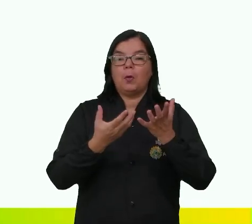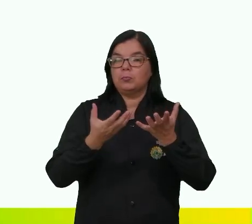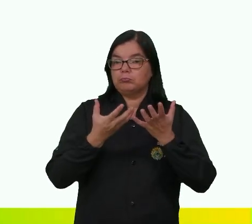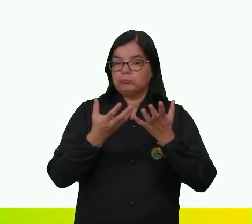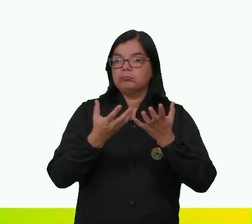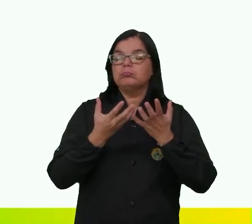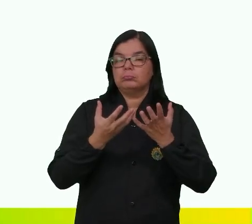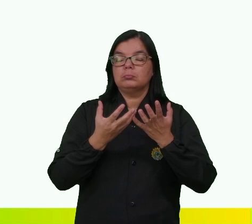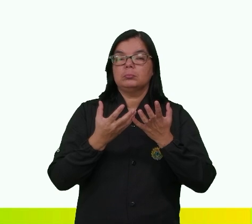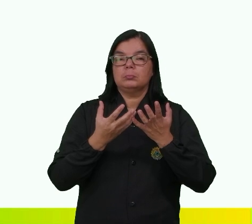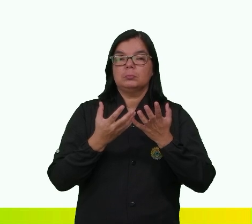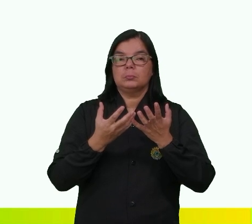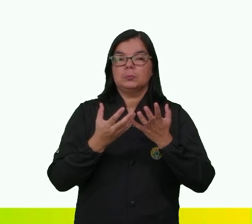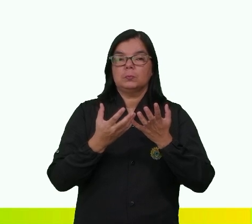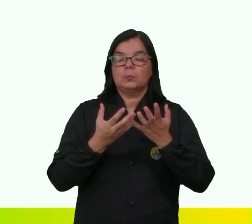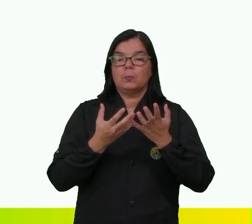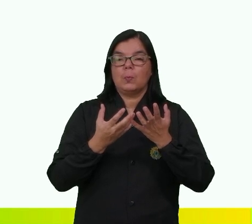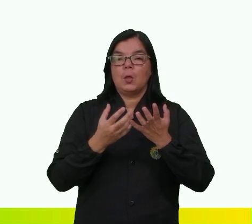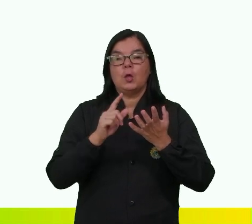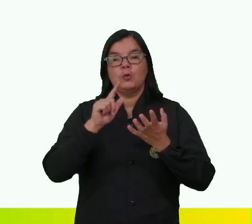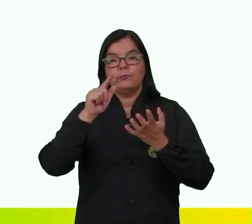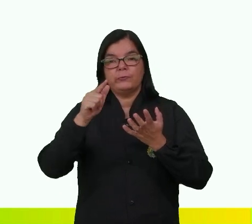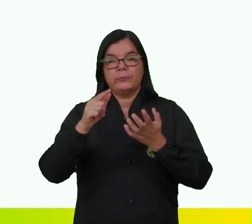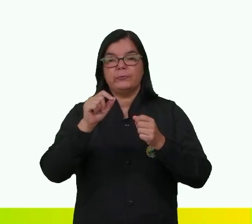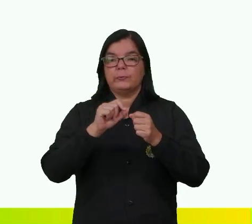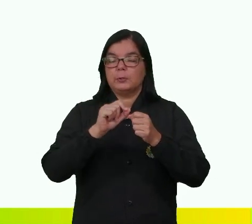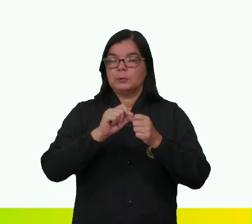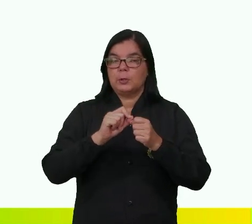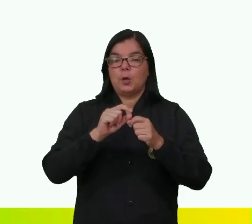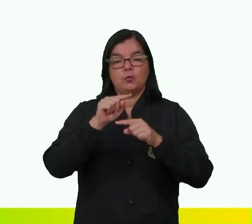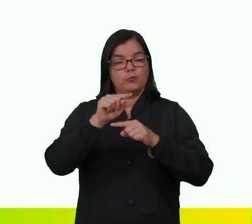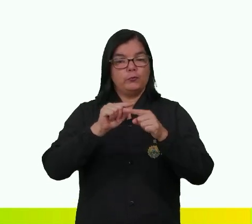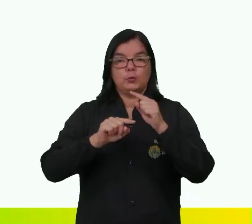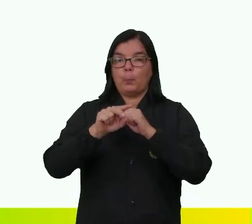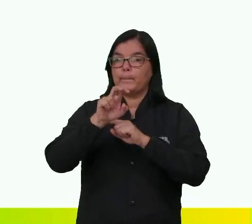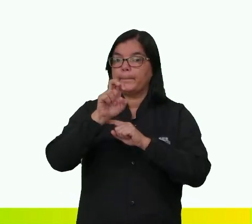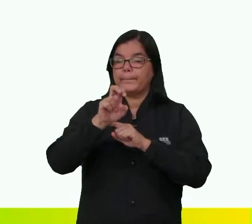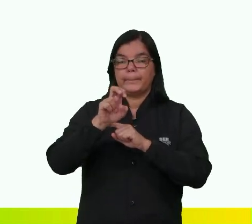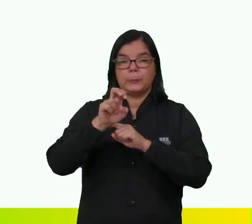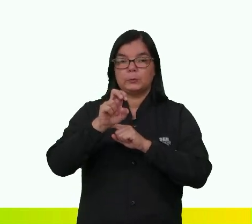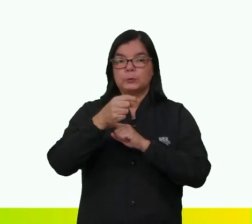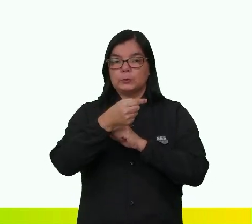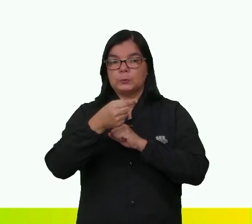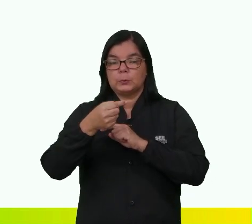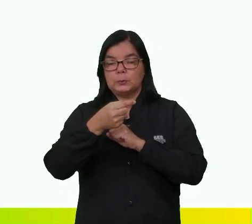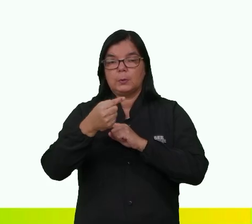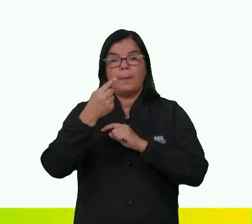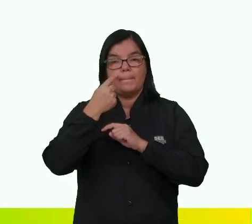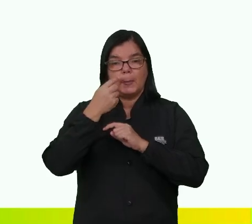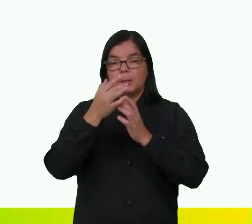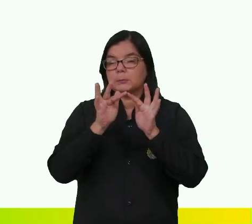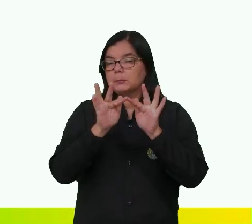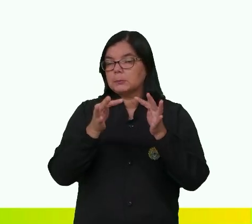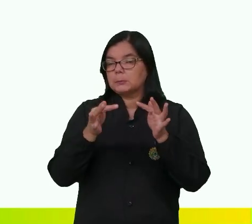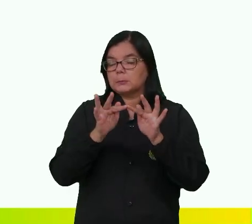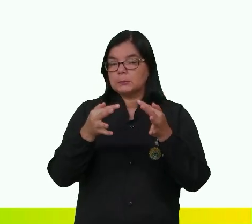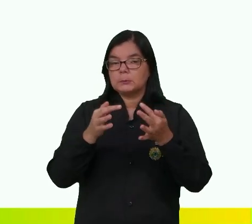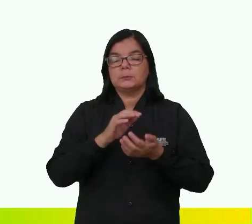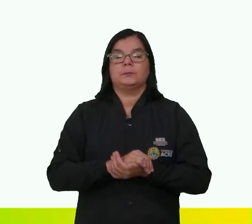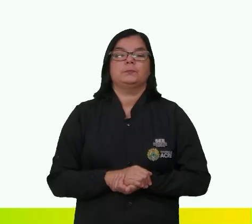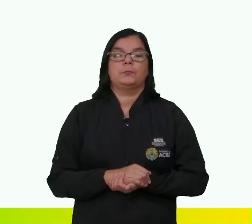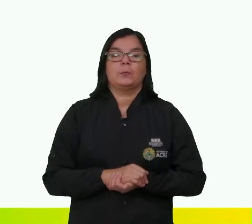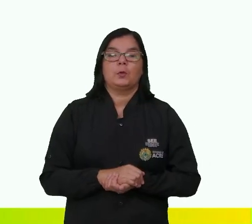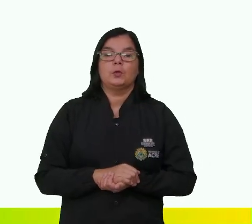quiser reescrever de outra forma, eu vou dividir tudo por 5, para ficar por 5 negativo, para ficar mais simples. Quando eu dividir por